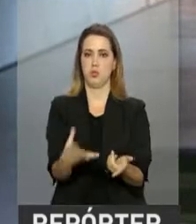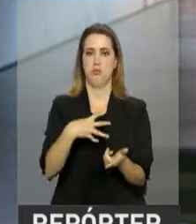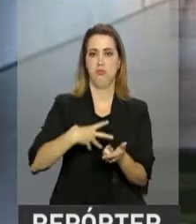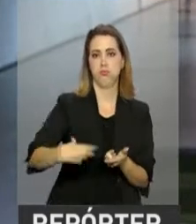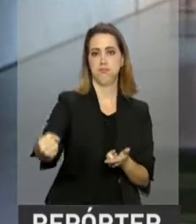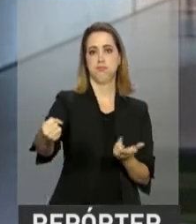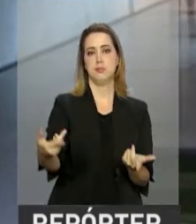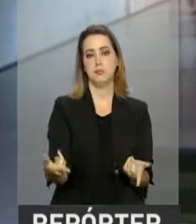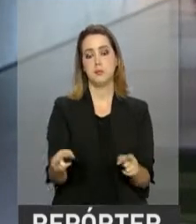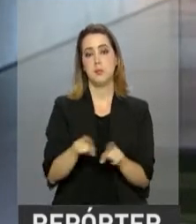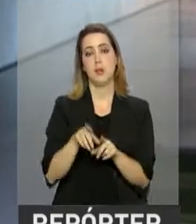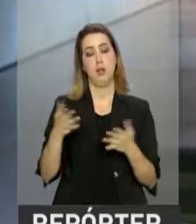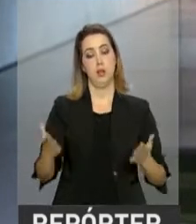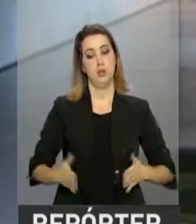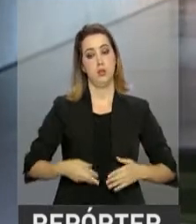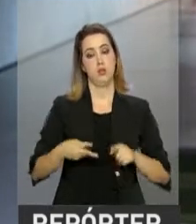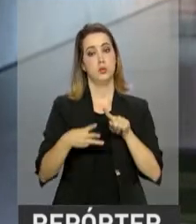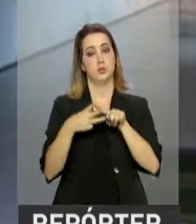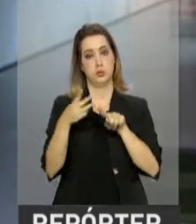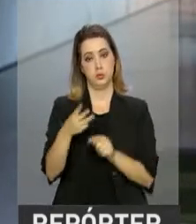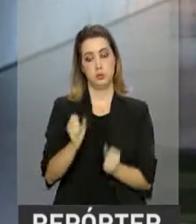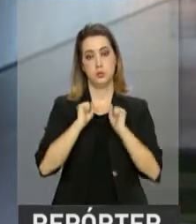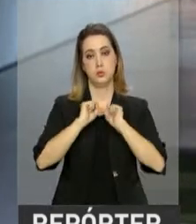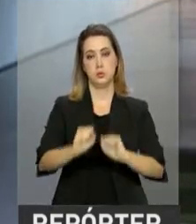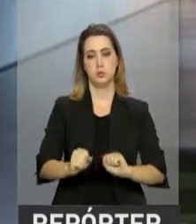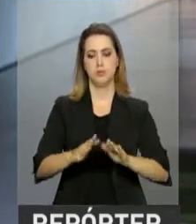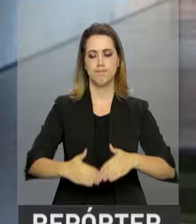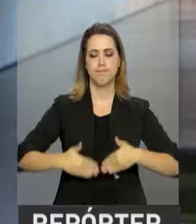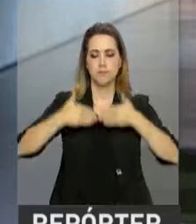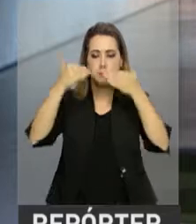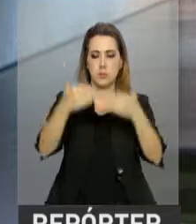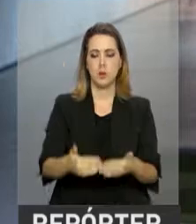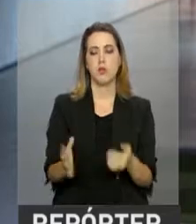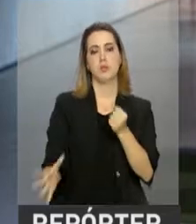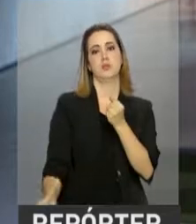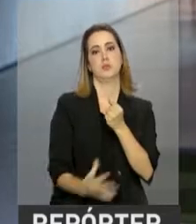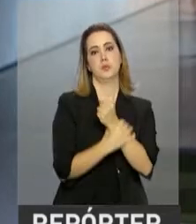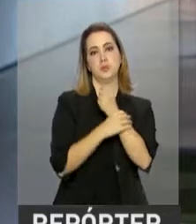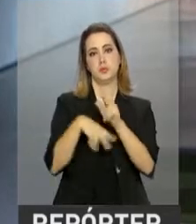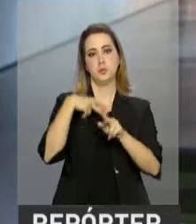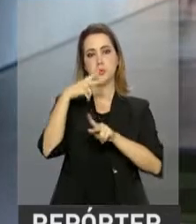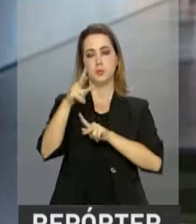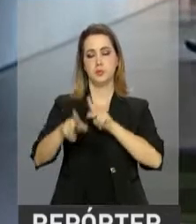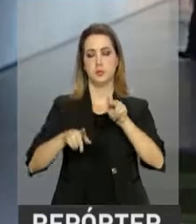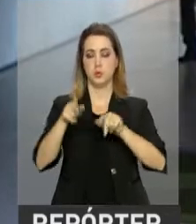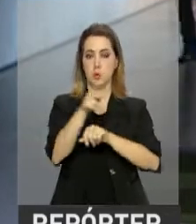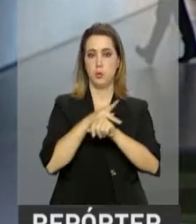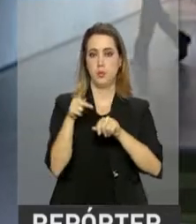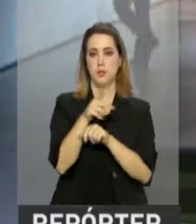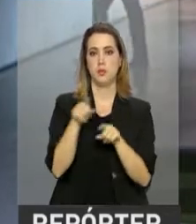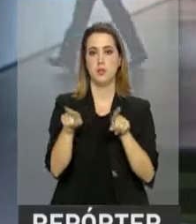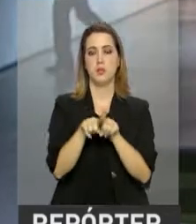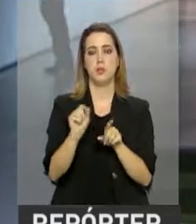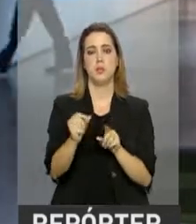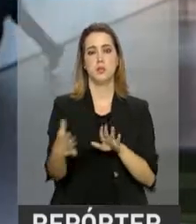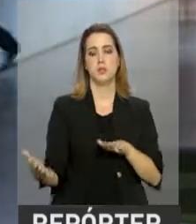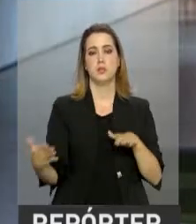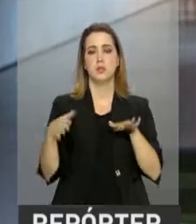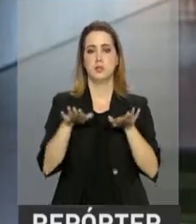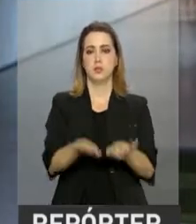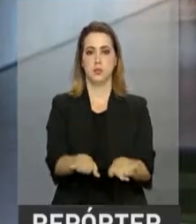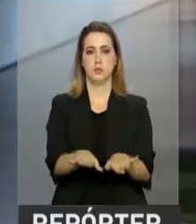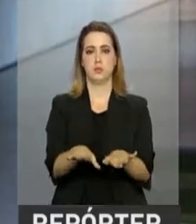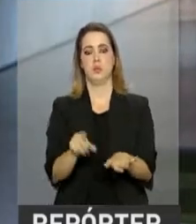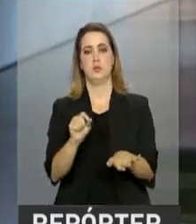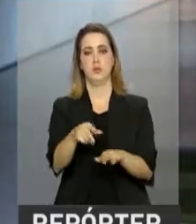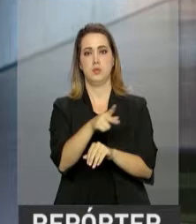poderes executivo, legislativo e judiciário para enfrentar a questão da segurança no país. Temer defendeu a integração entre os países